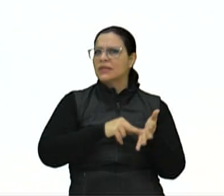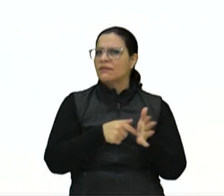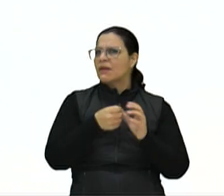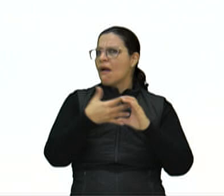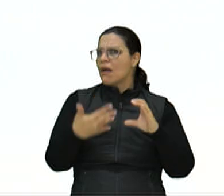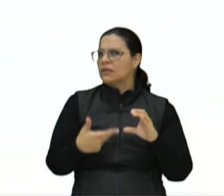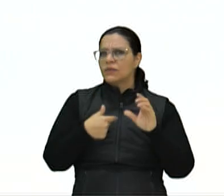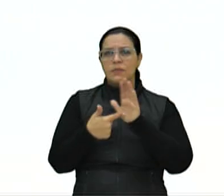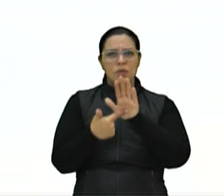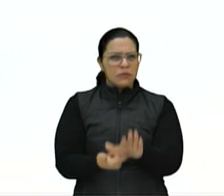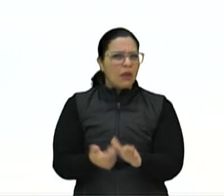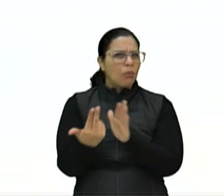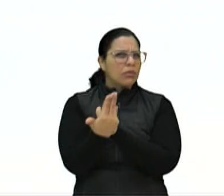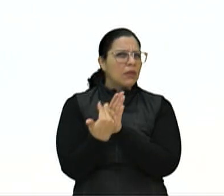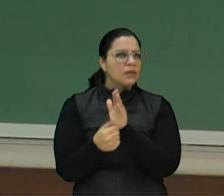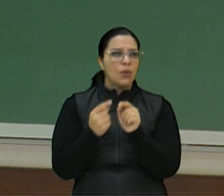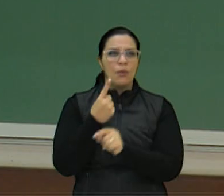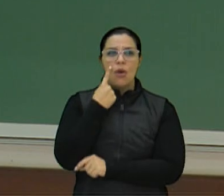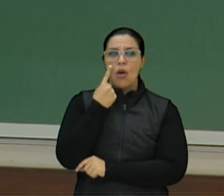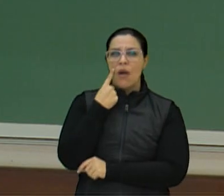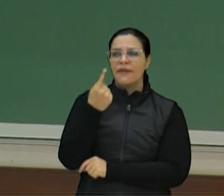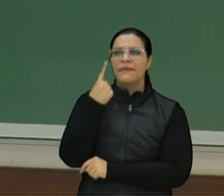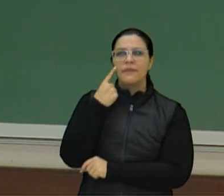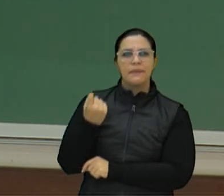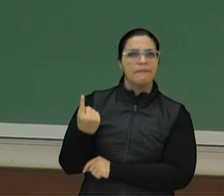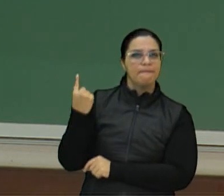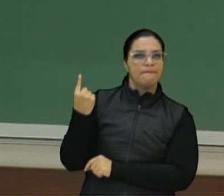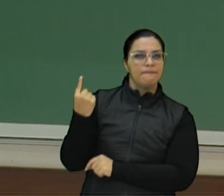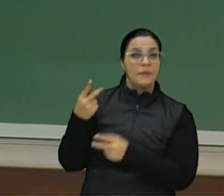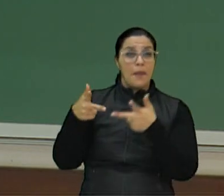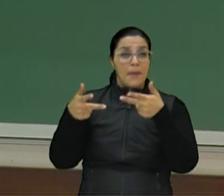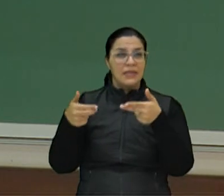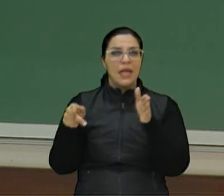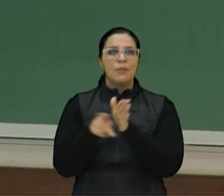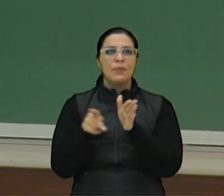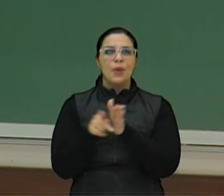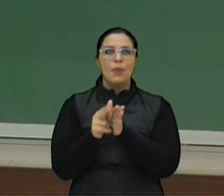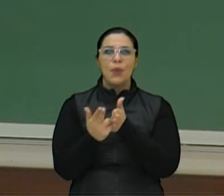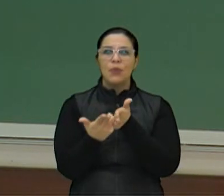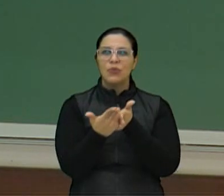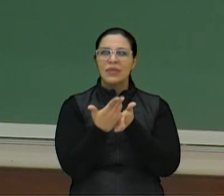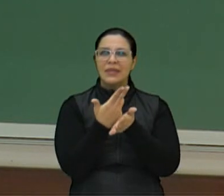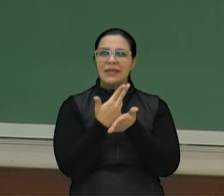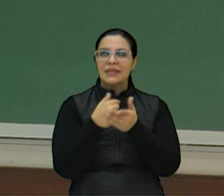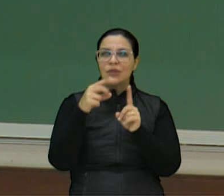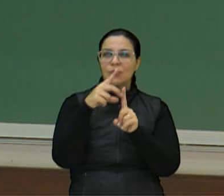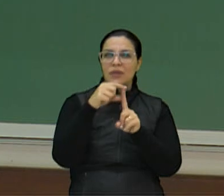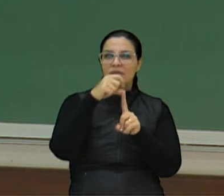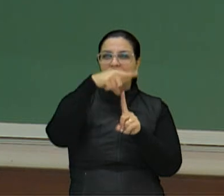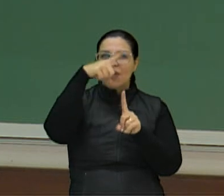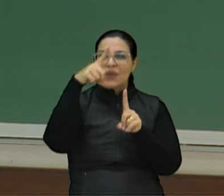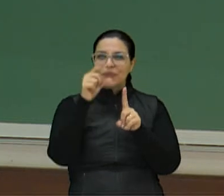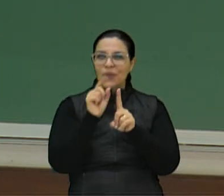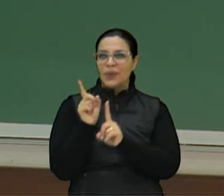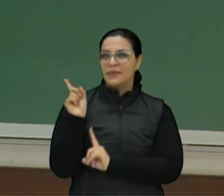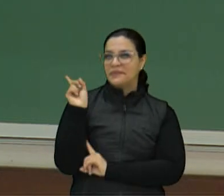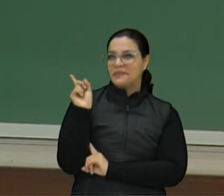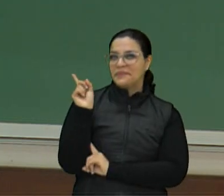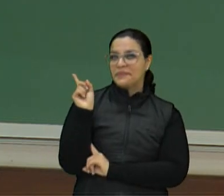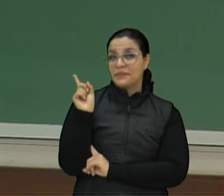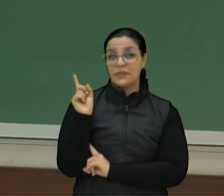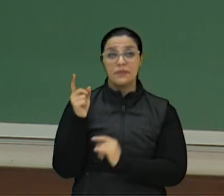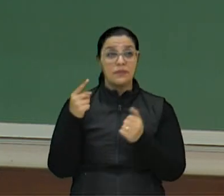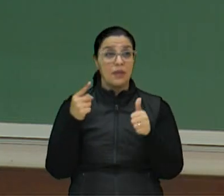características para a imagem? Vocês podem aos poucos observar aquela imagem que está do lado direito de vocês.